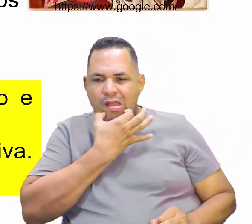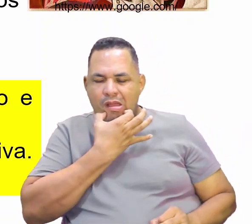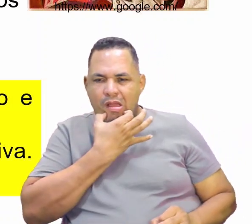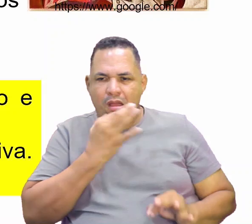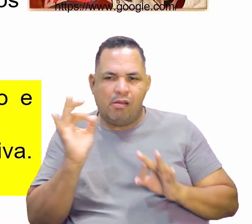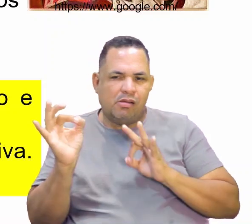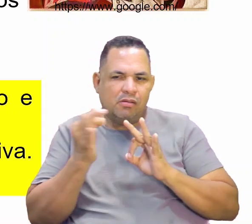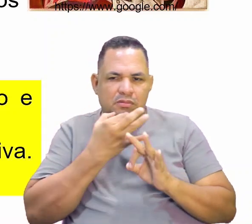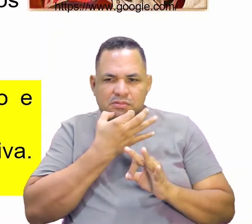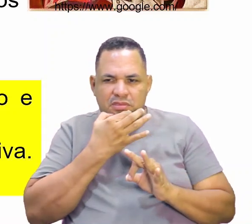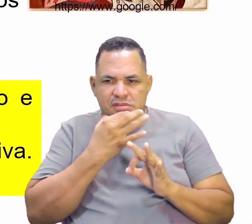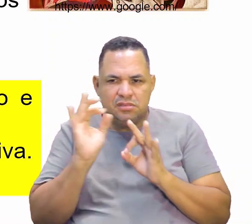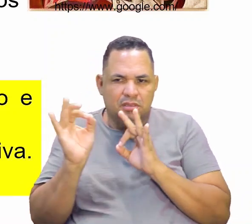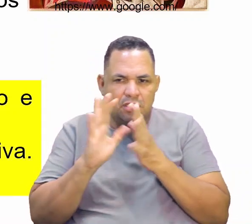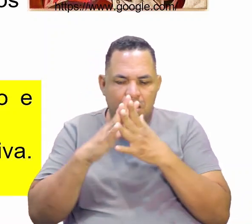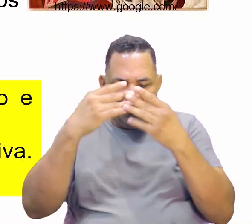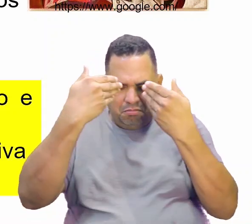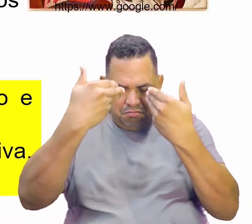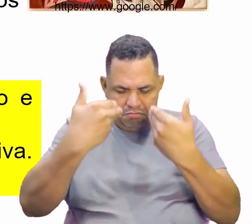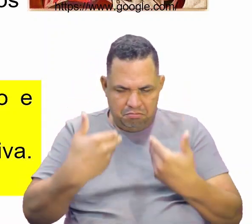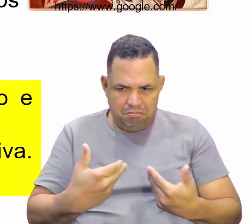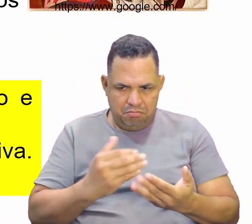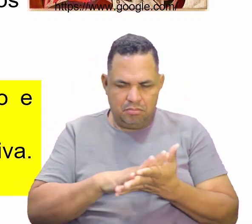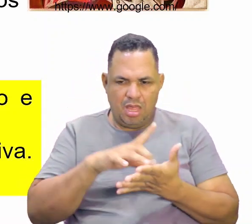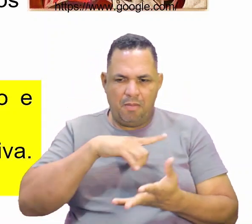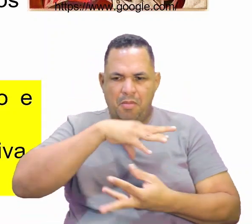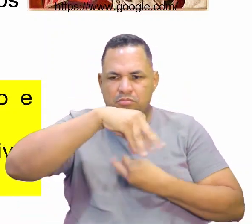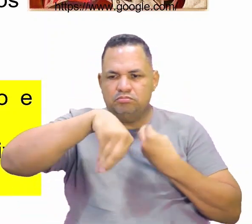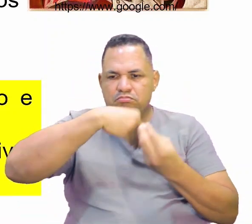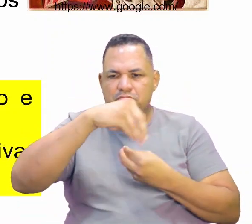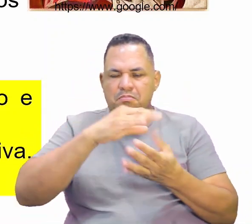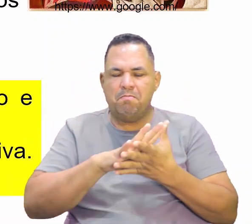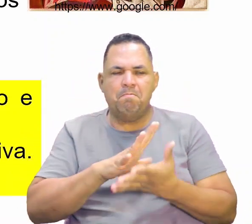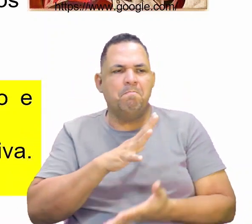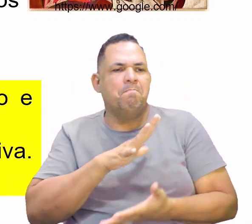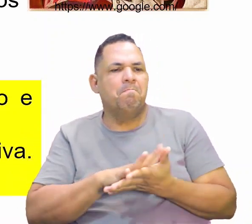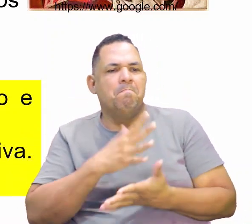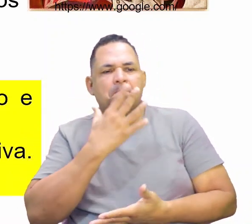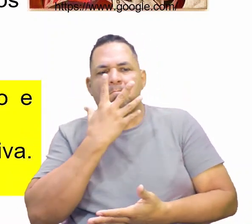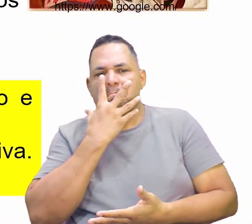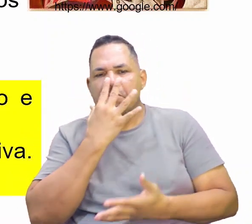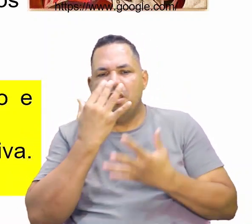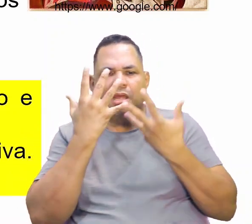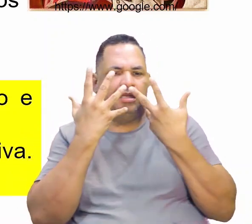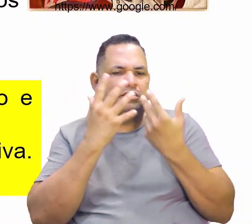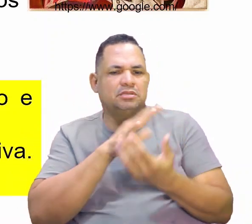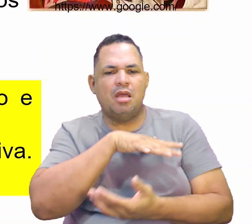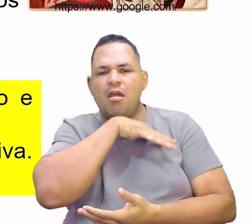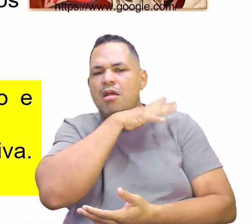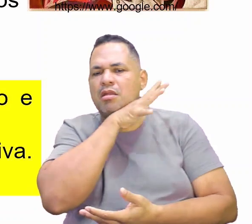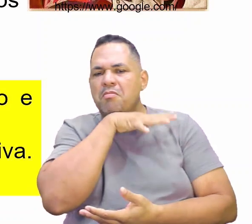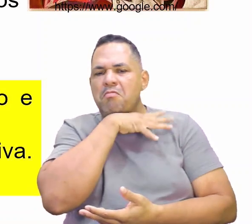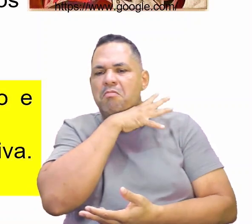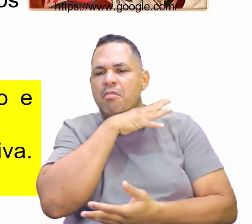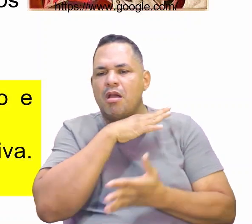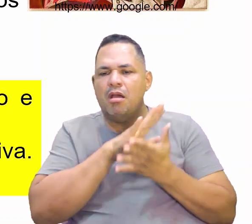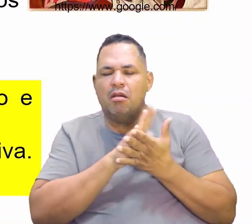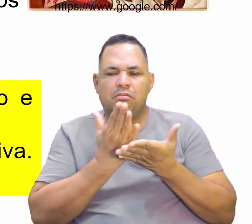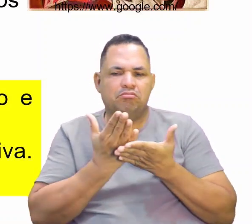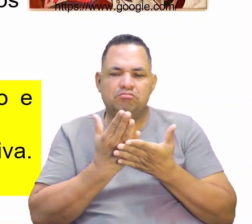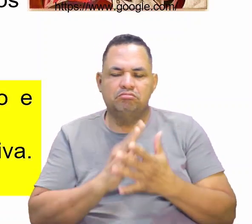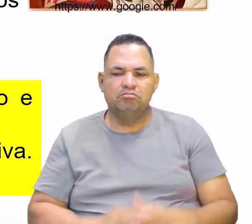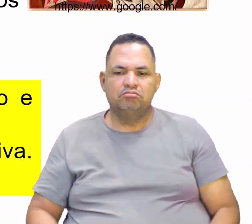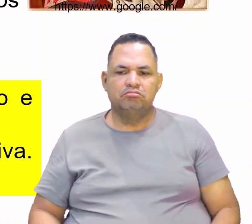realidade humana. Há uma mistura, parece que às vezes parece um animal e assim por diante, né? Fica